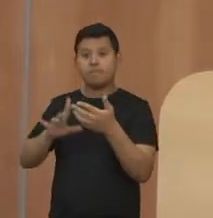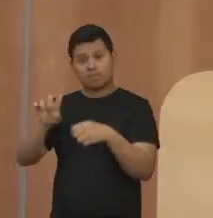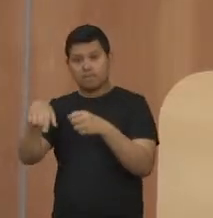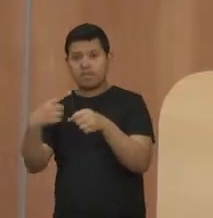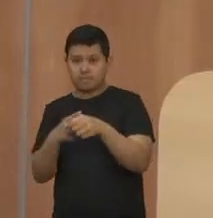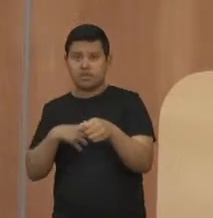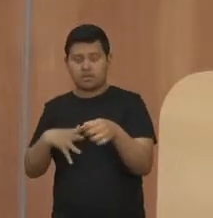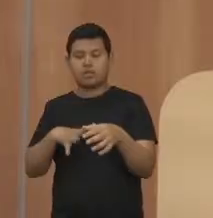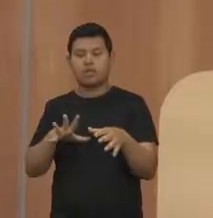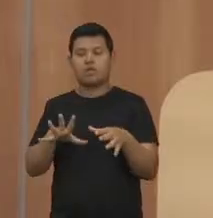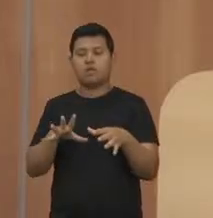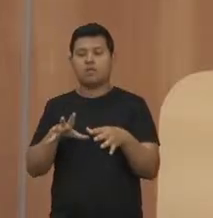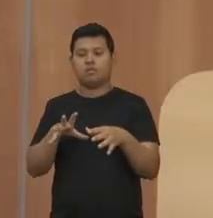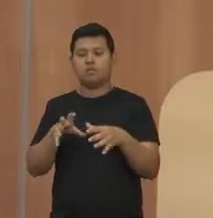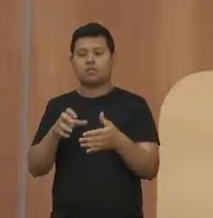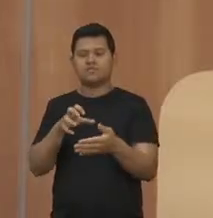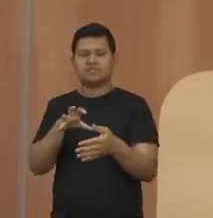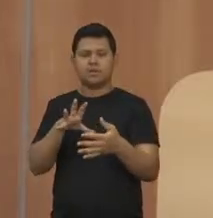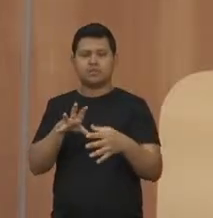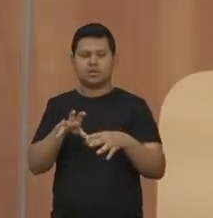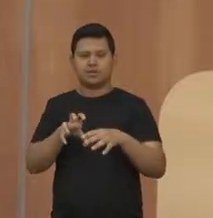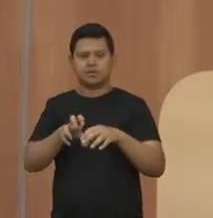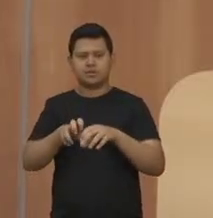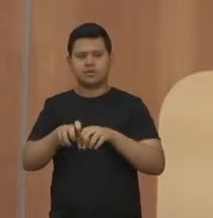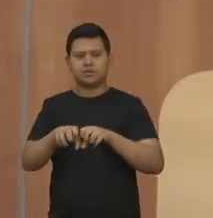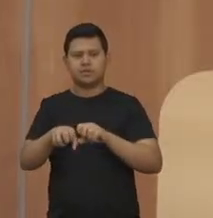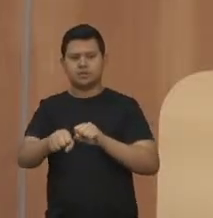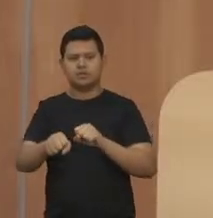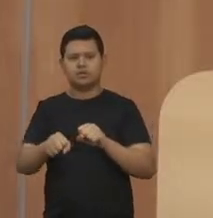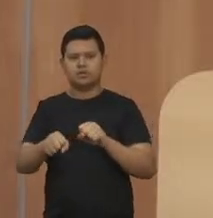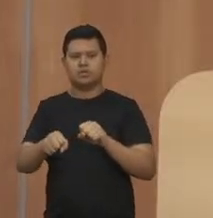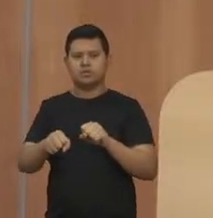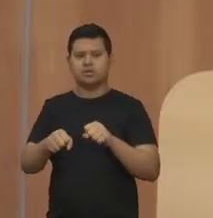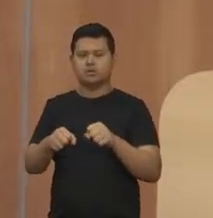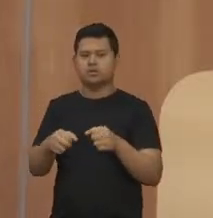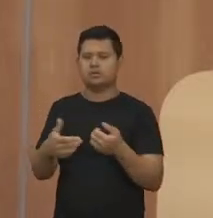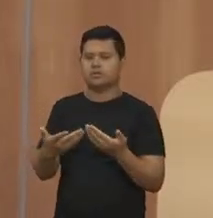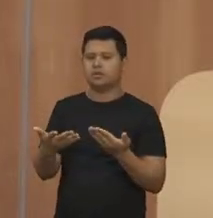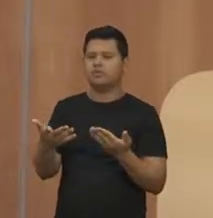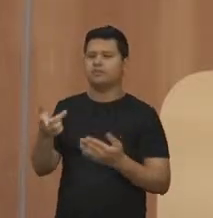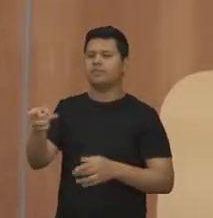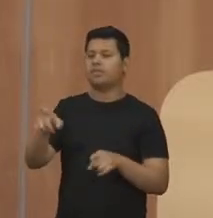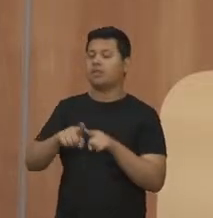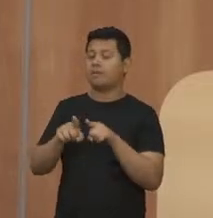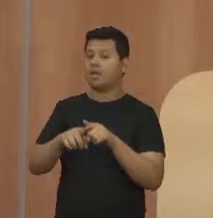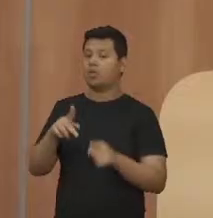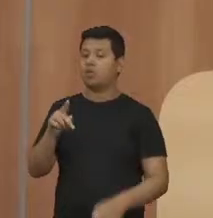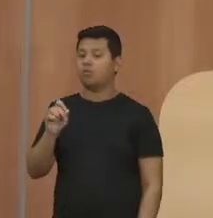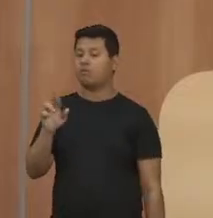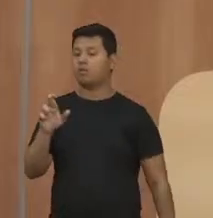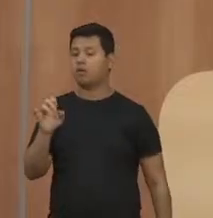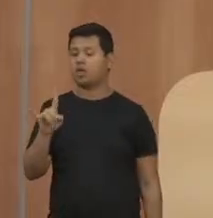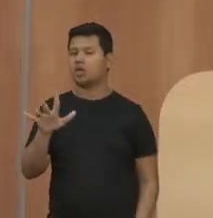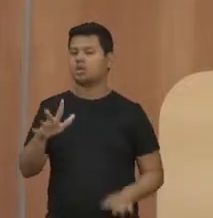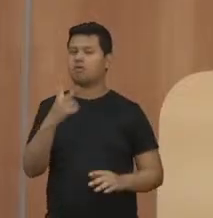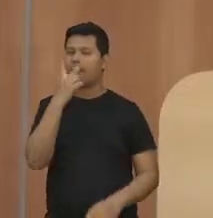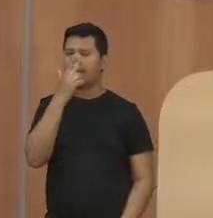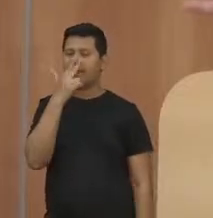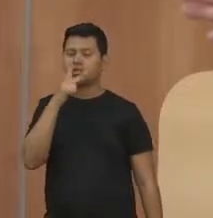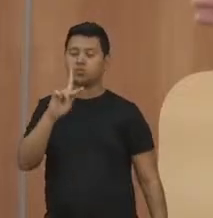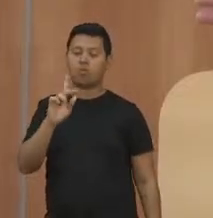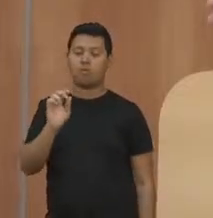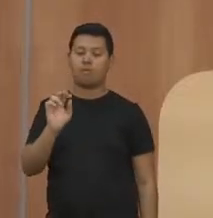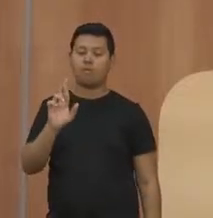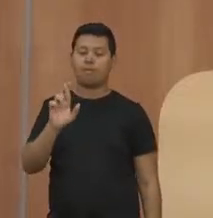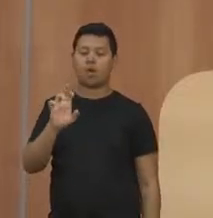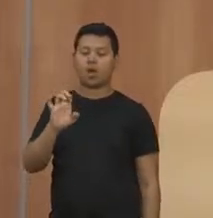legal reforçar aqui, Joex, que você conhece o ProERD, né? ProERD, da Polícia Militar. E o agente mirim é como se fosse um ProERD do